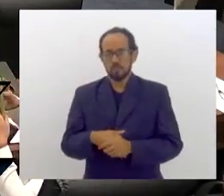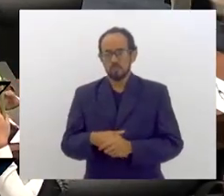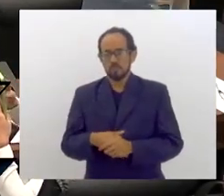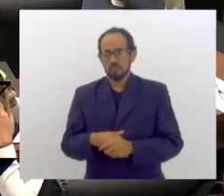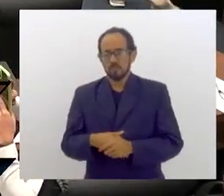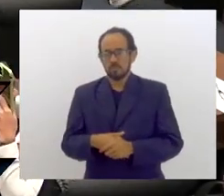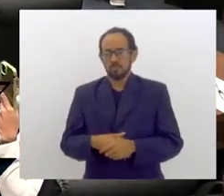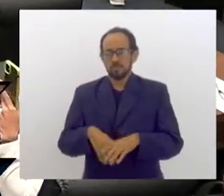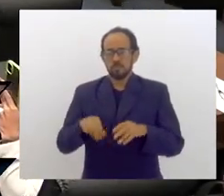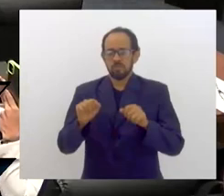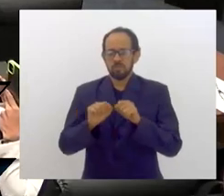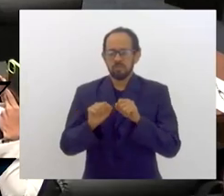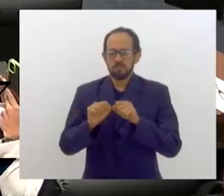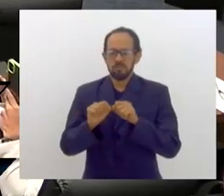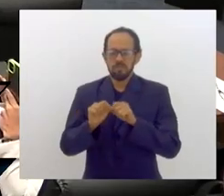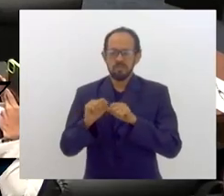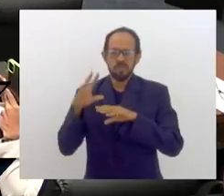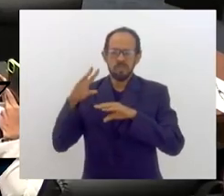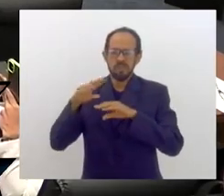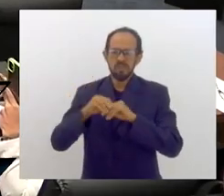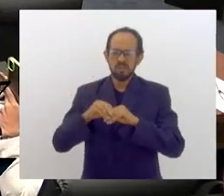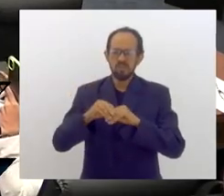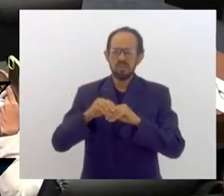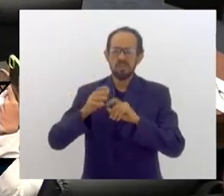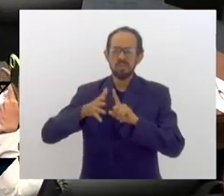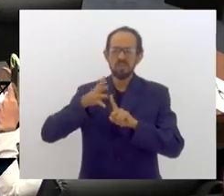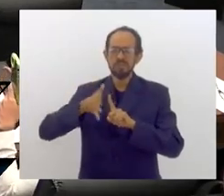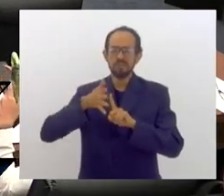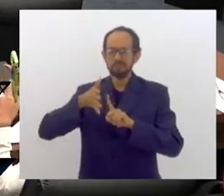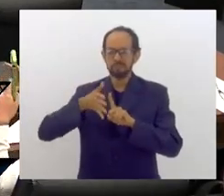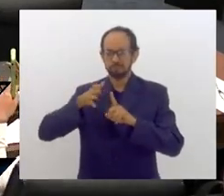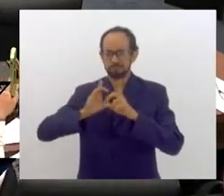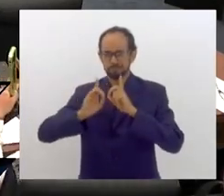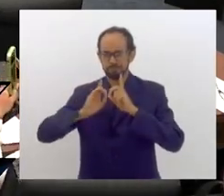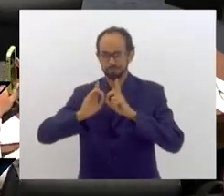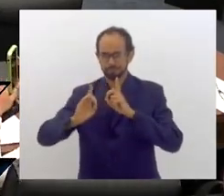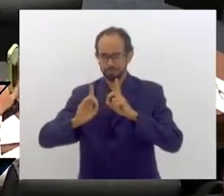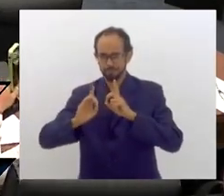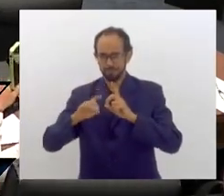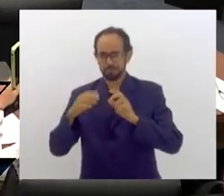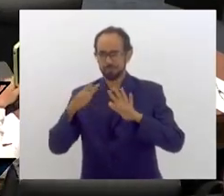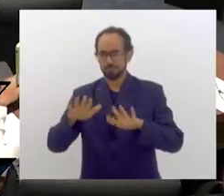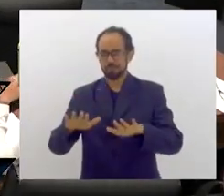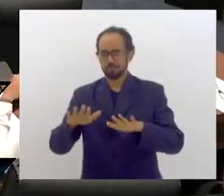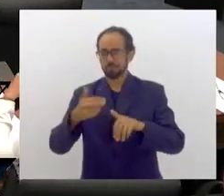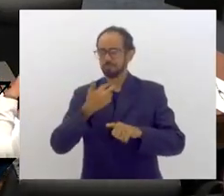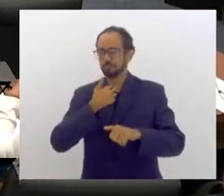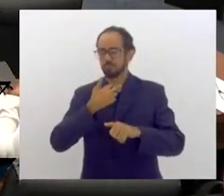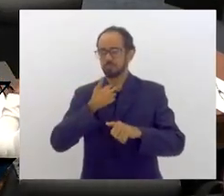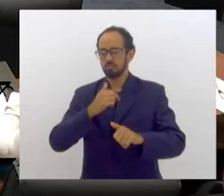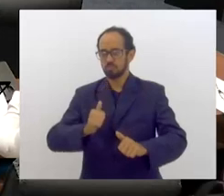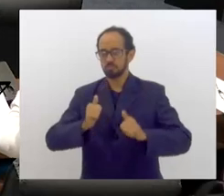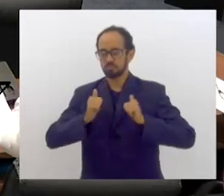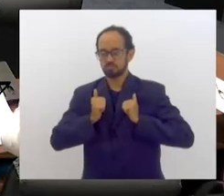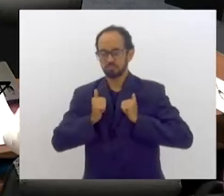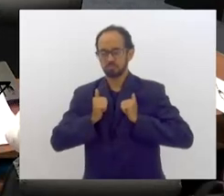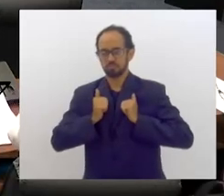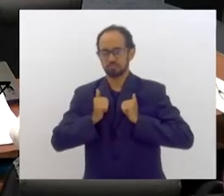Vou fazer uma breve discussão, mas eu não poderia me furtar de falar sobre o projeto de